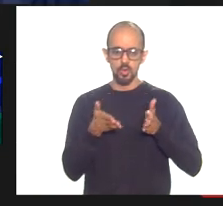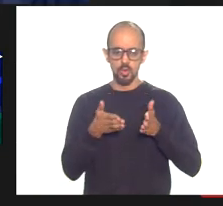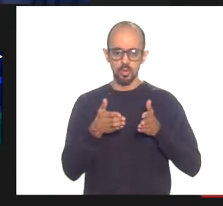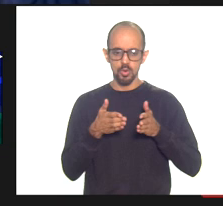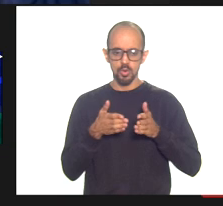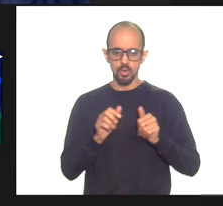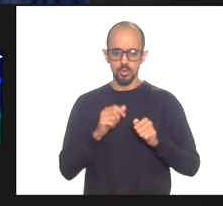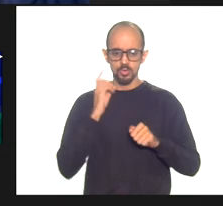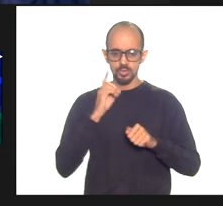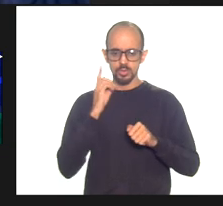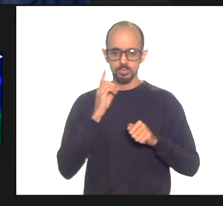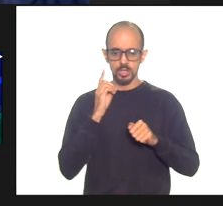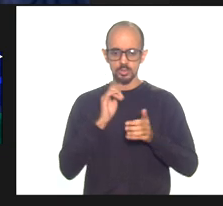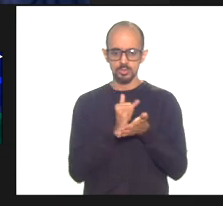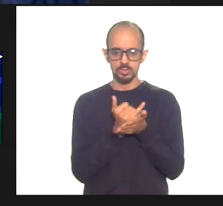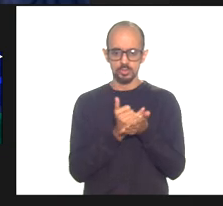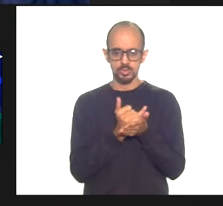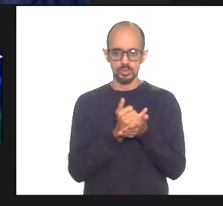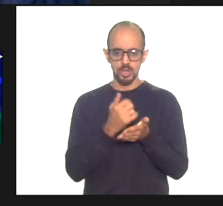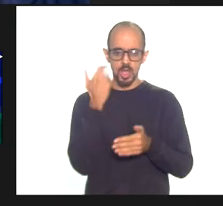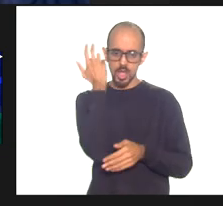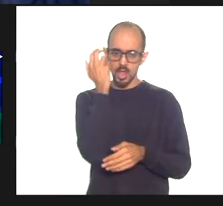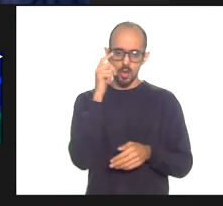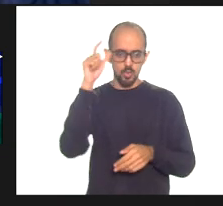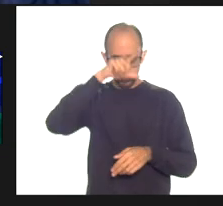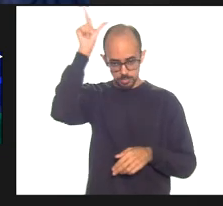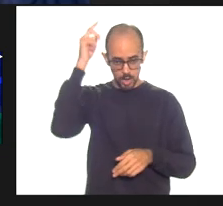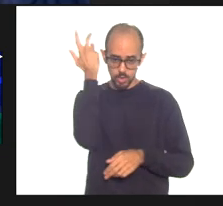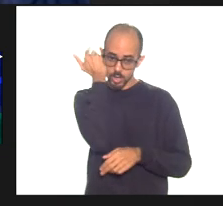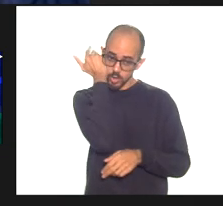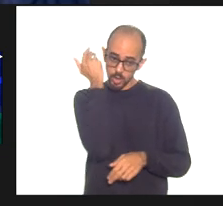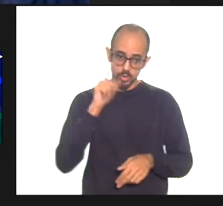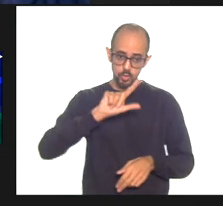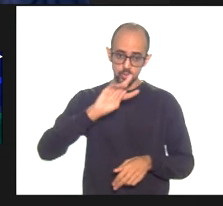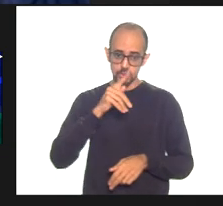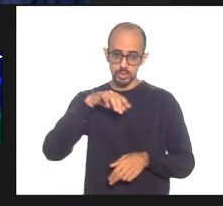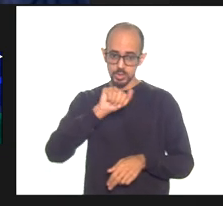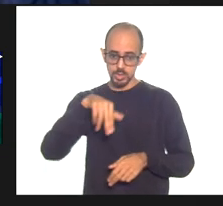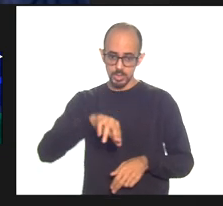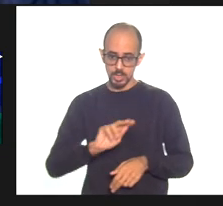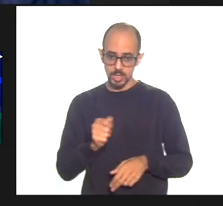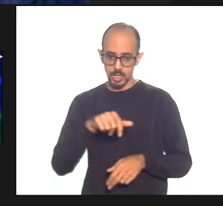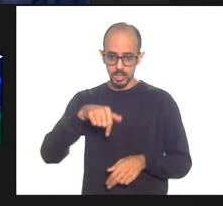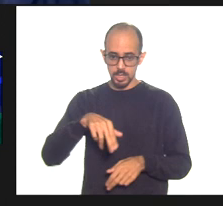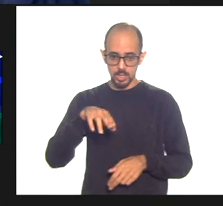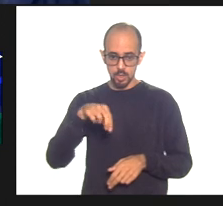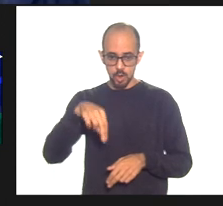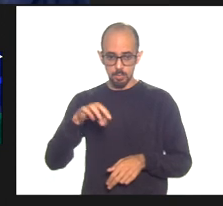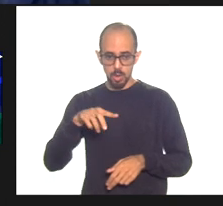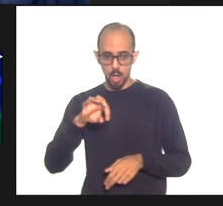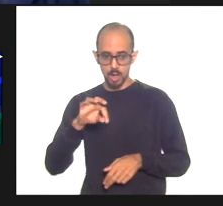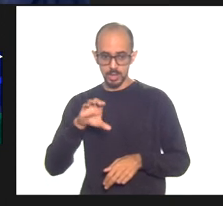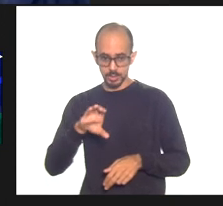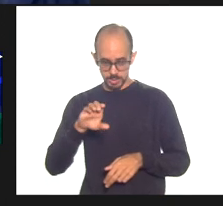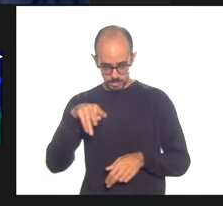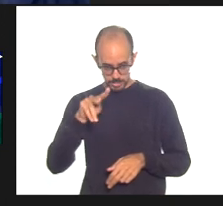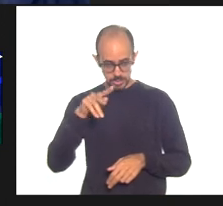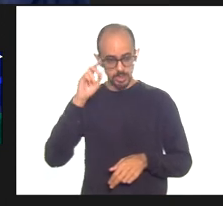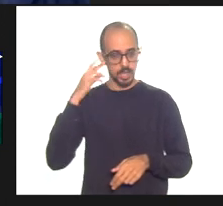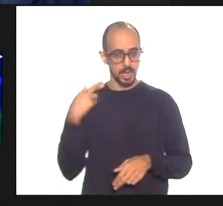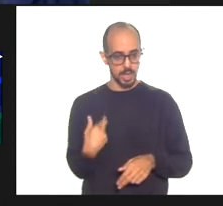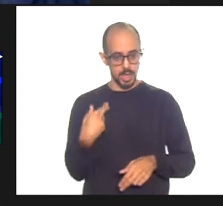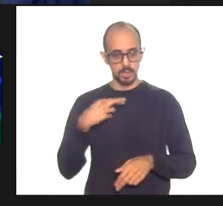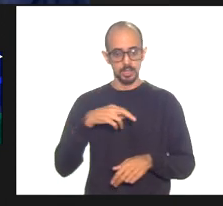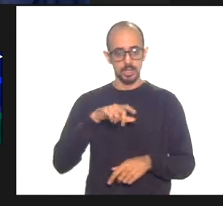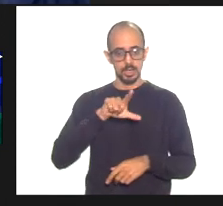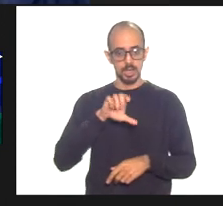deputados inscritos e Paulo ele o mar ursinho aqui no Plock Renata Souza e Léo Vieira obrigado a senhora